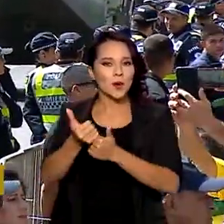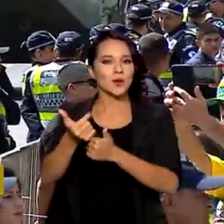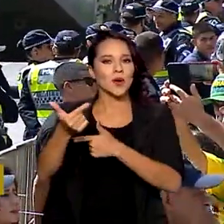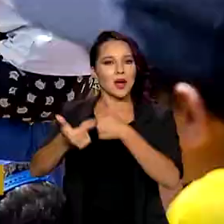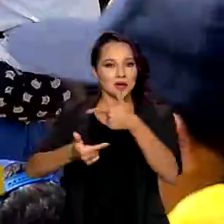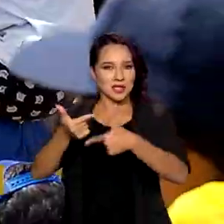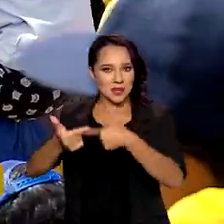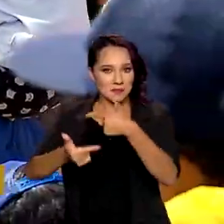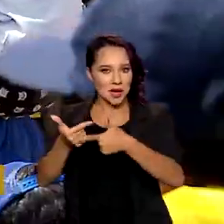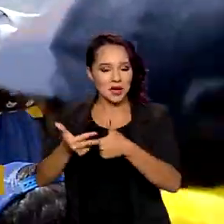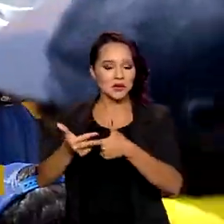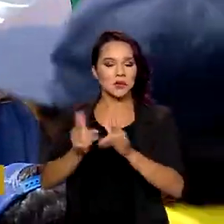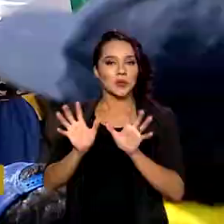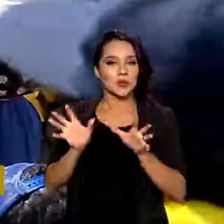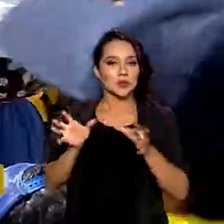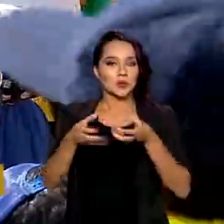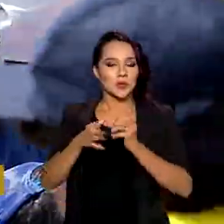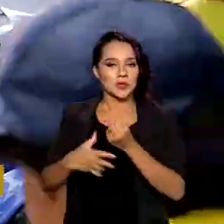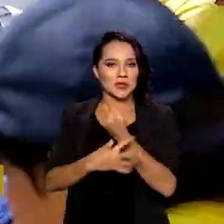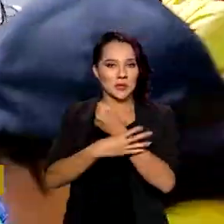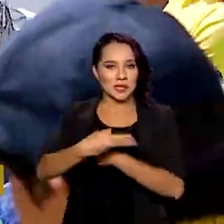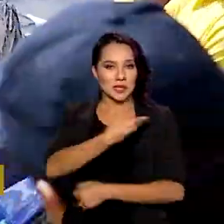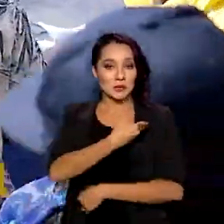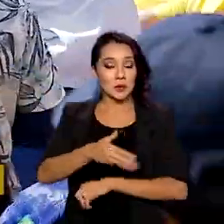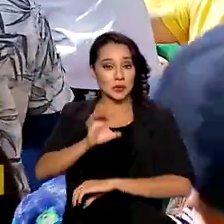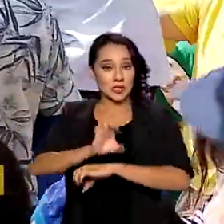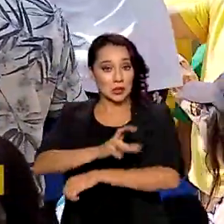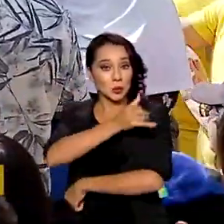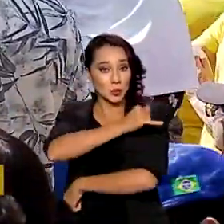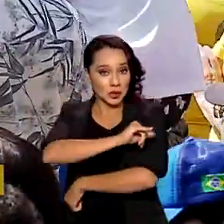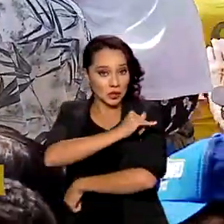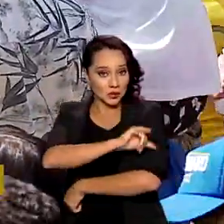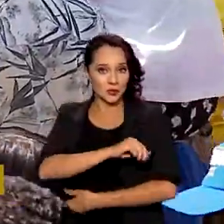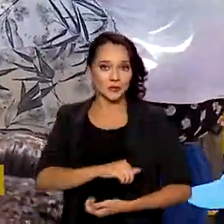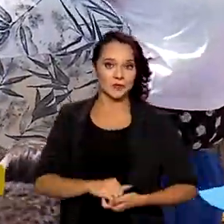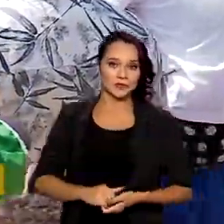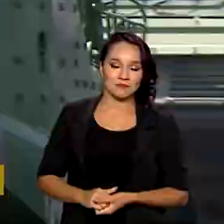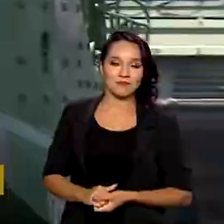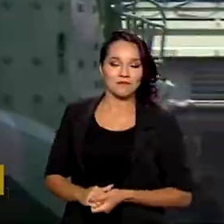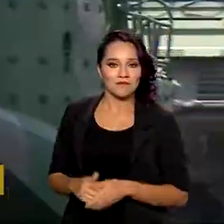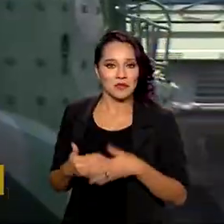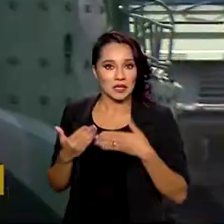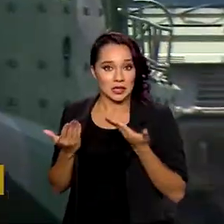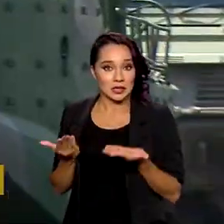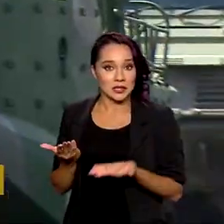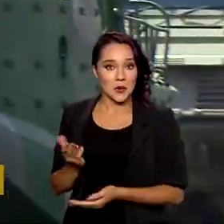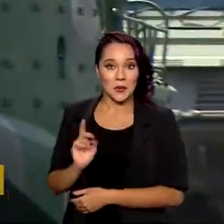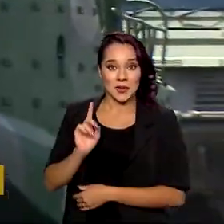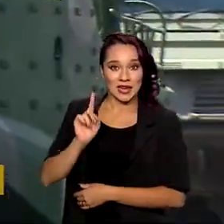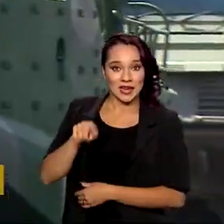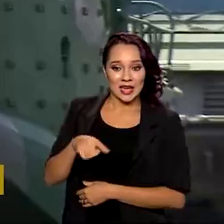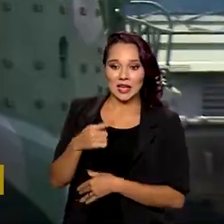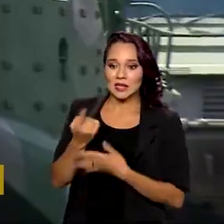operações das forças de segurança pública no Rio de Janeiro. Então, são